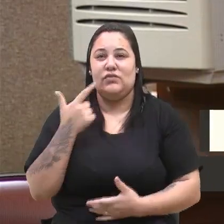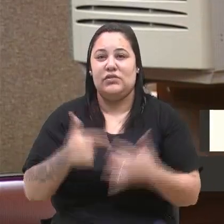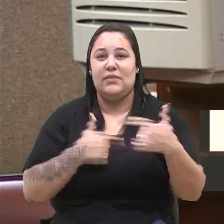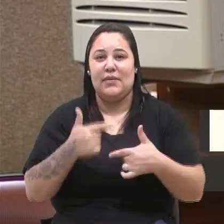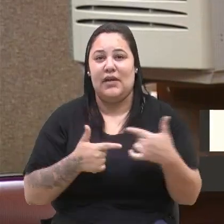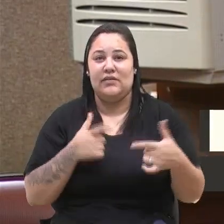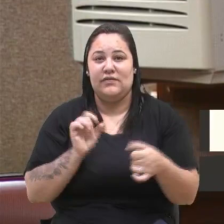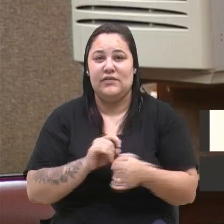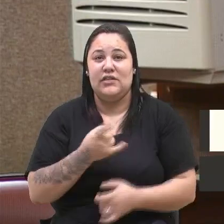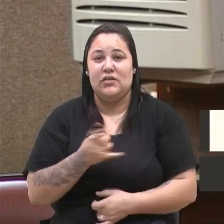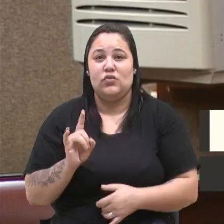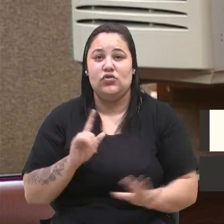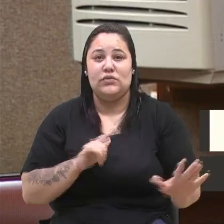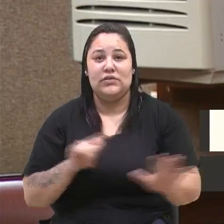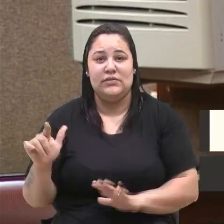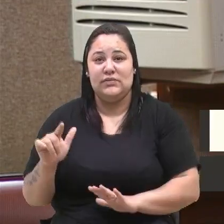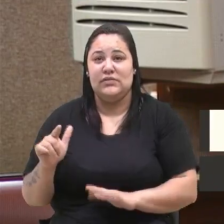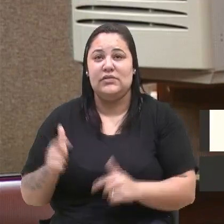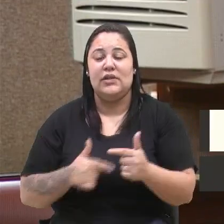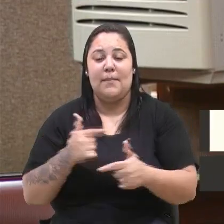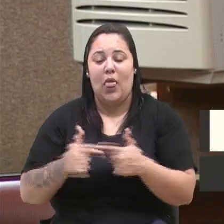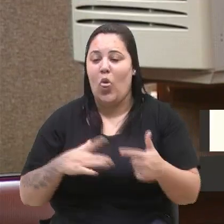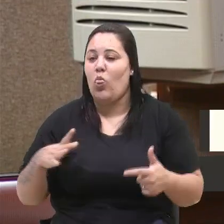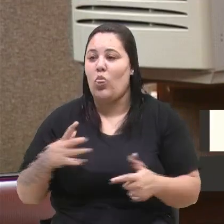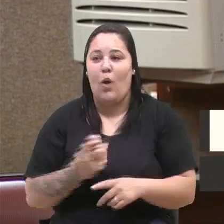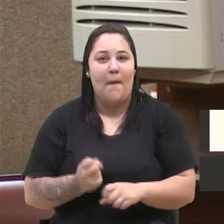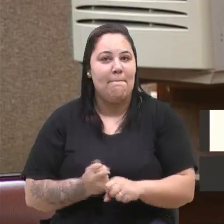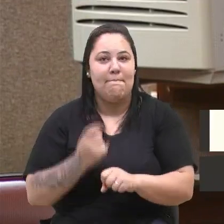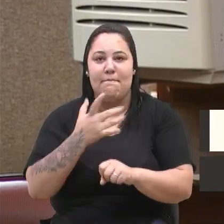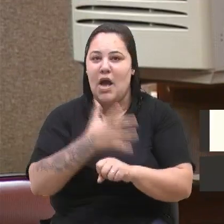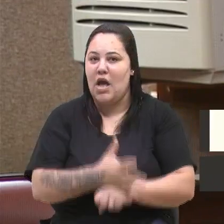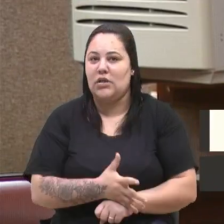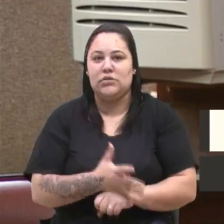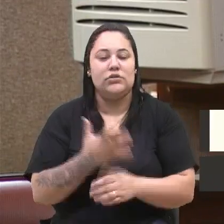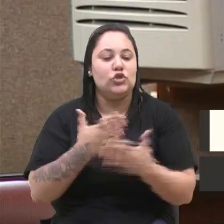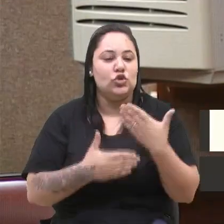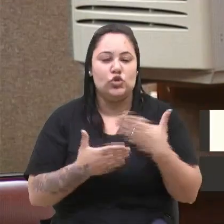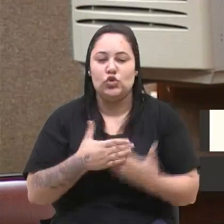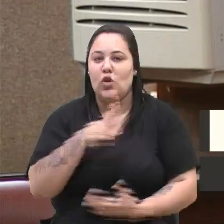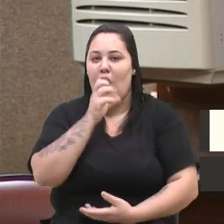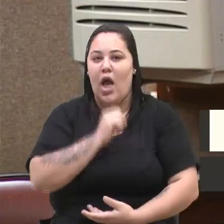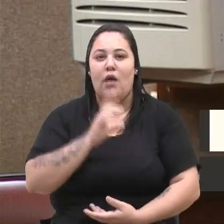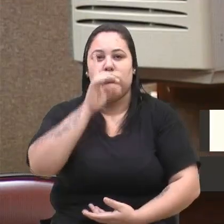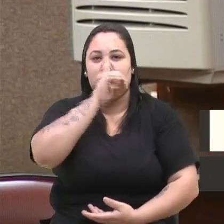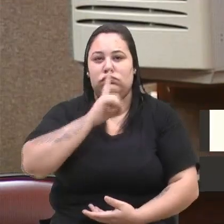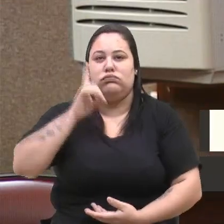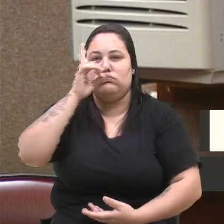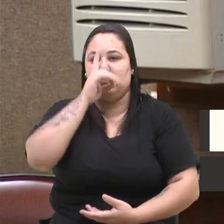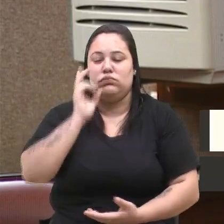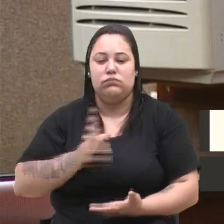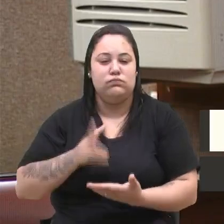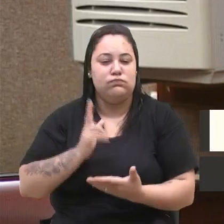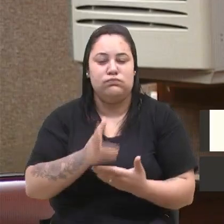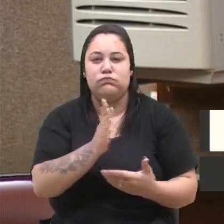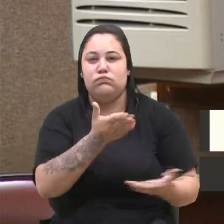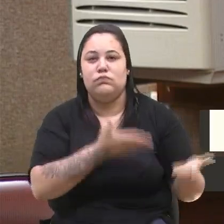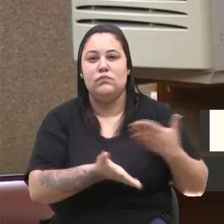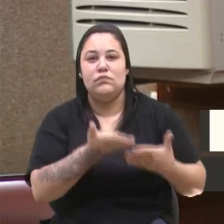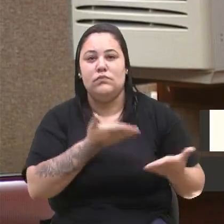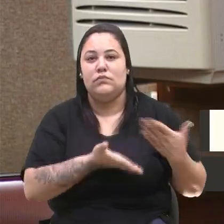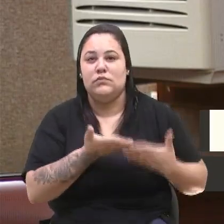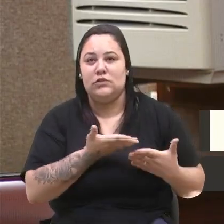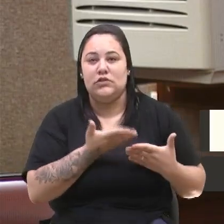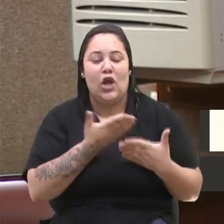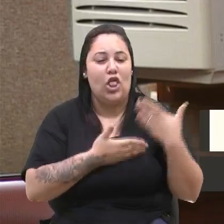semanas, onde trabalhou durante toda a madrugada, trabalhou durante todo o final de semana e continua atendendo a todas